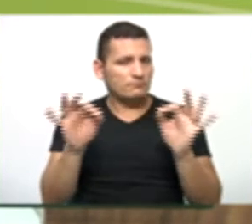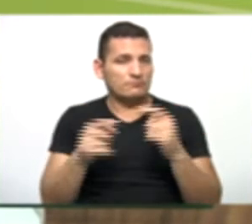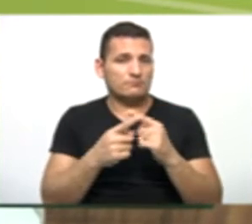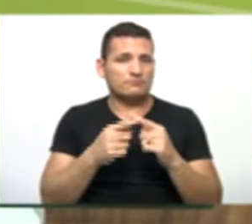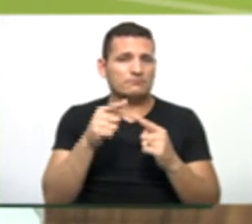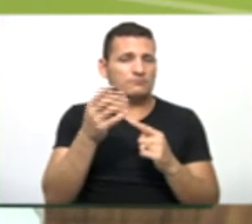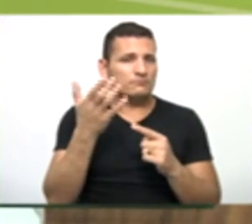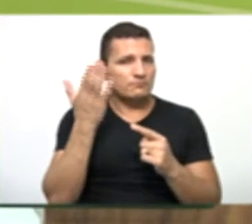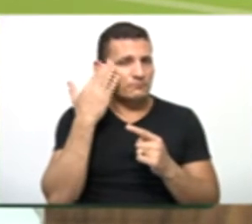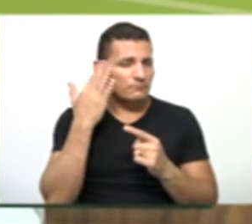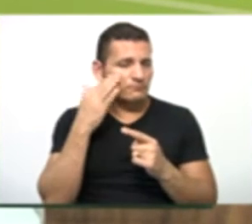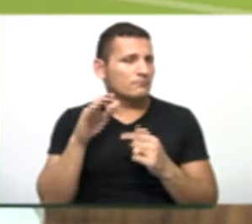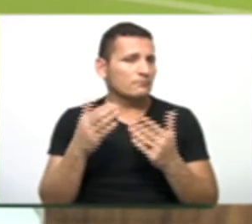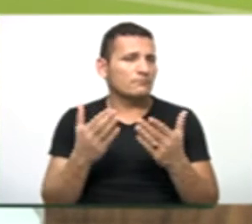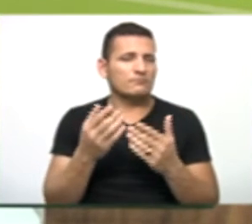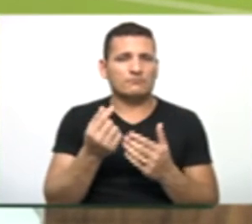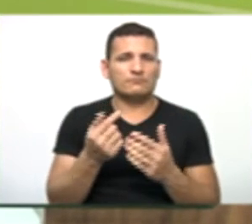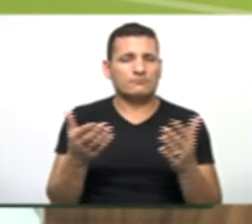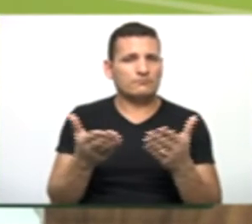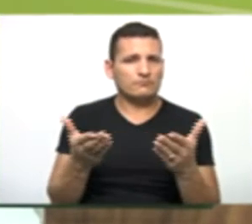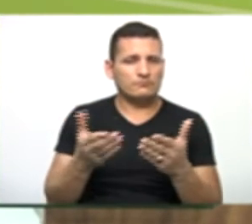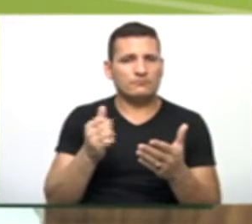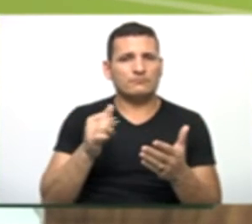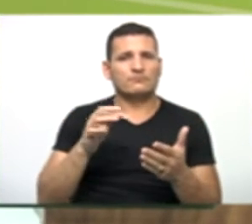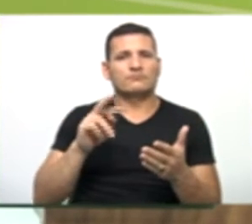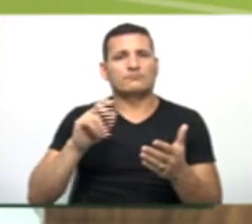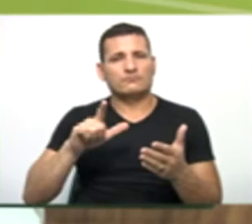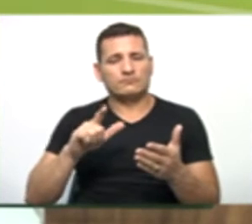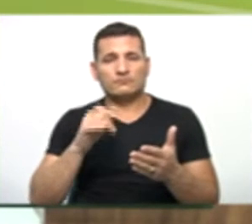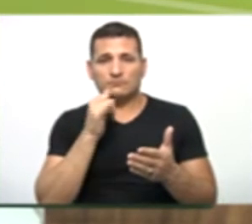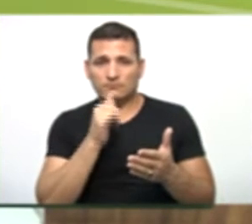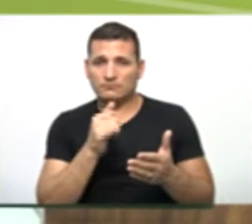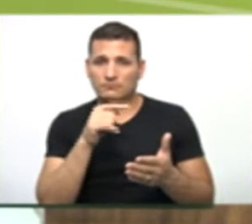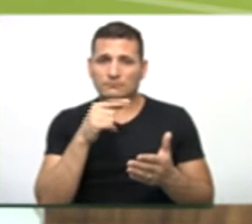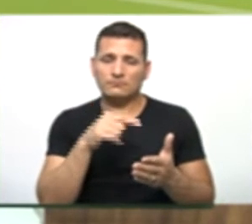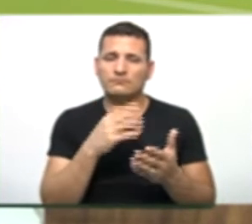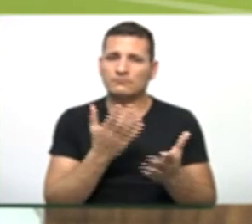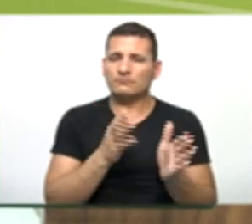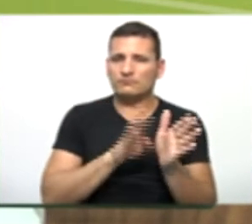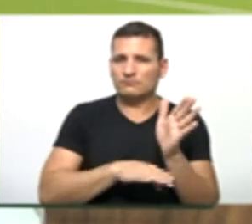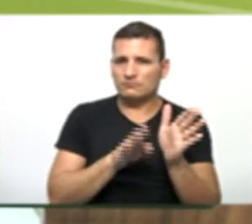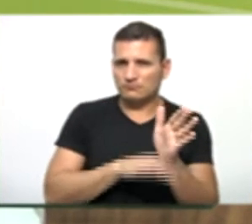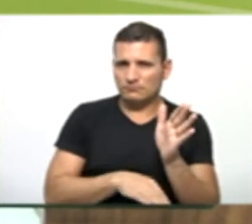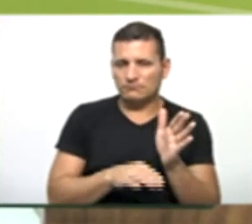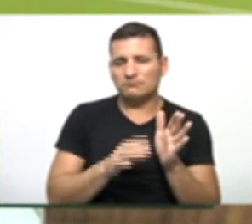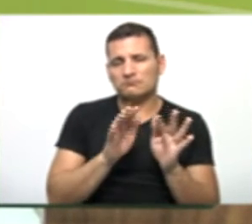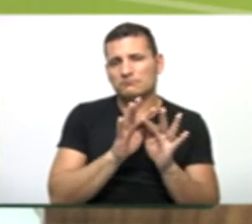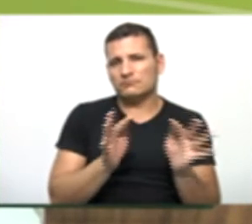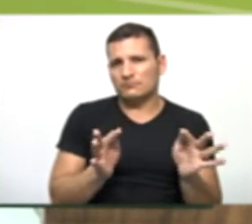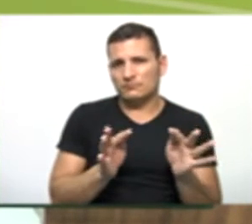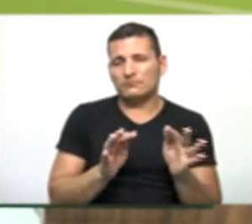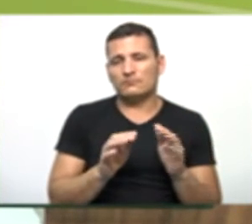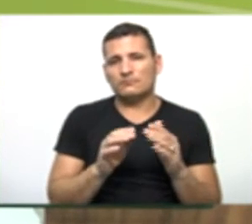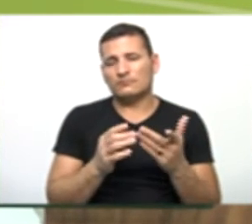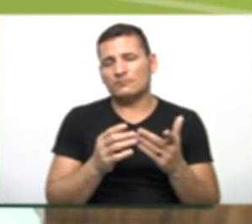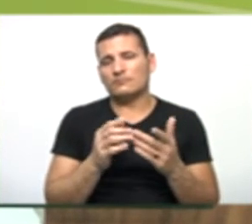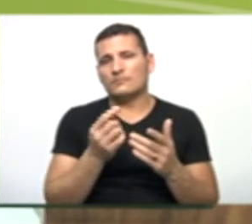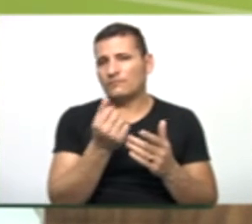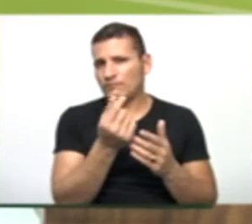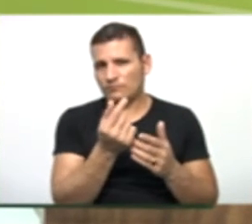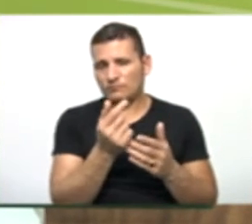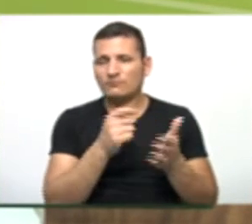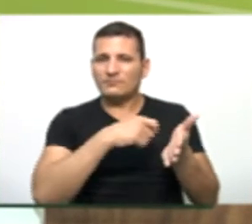valor atual. Se eu calculei o desconto, é simples. A partir do valor nominal, eu posso calcular o valor